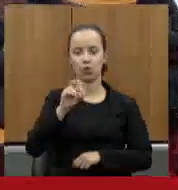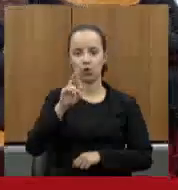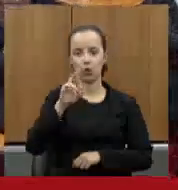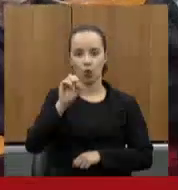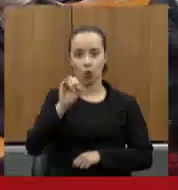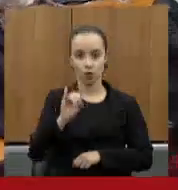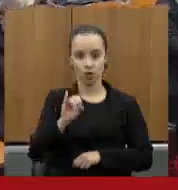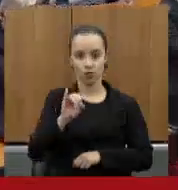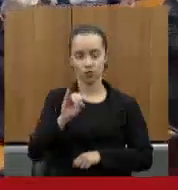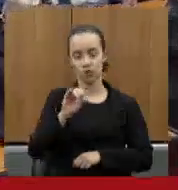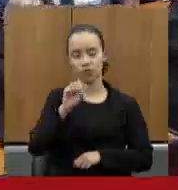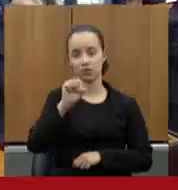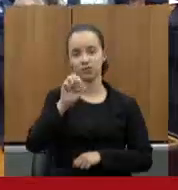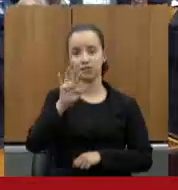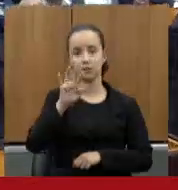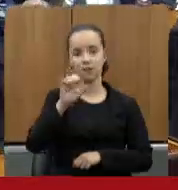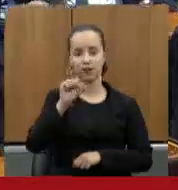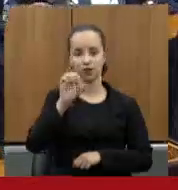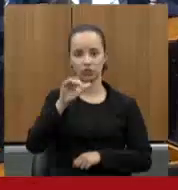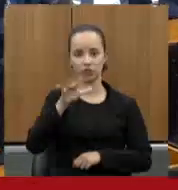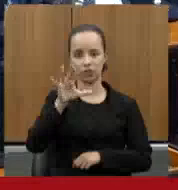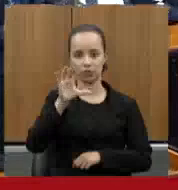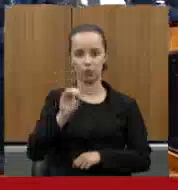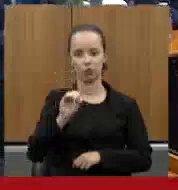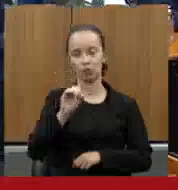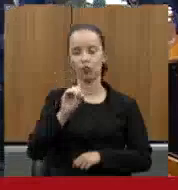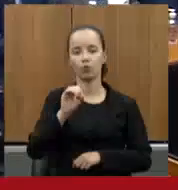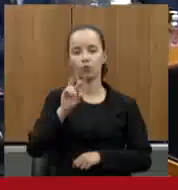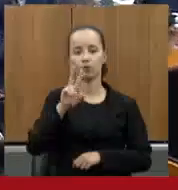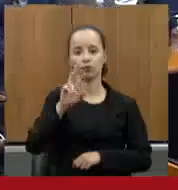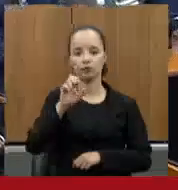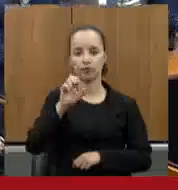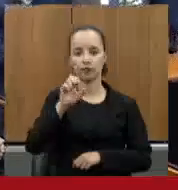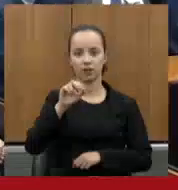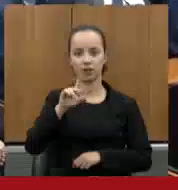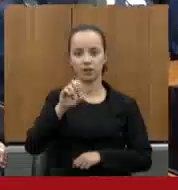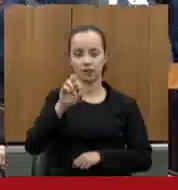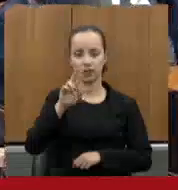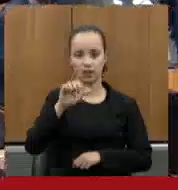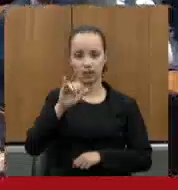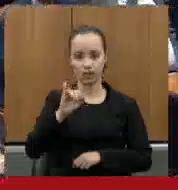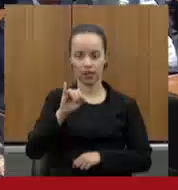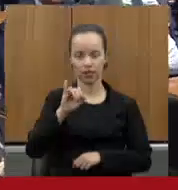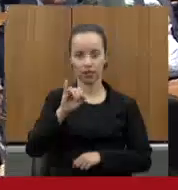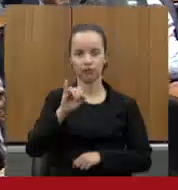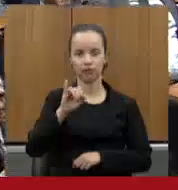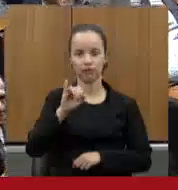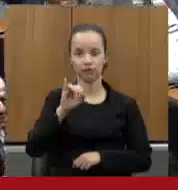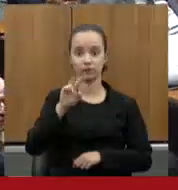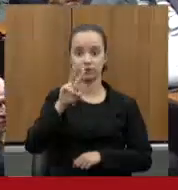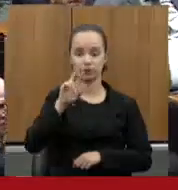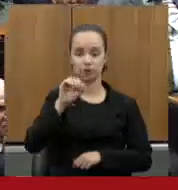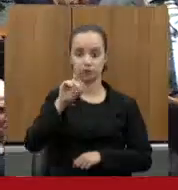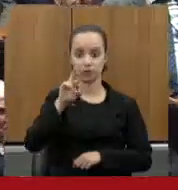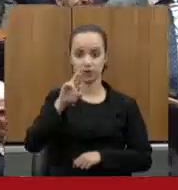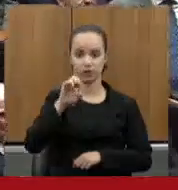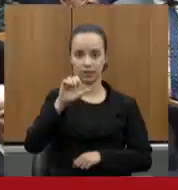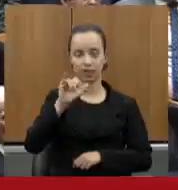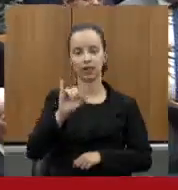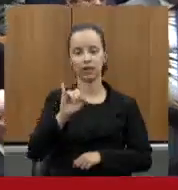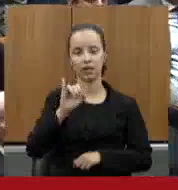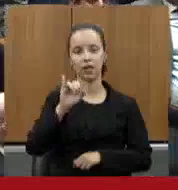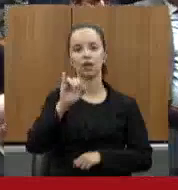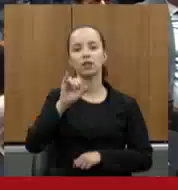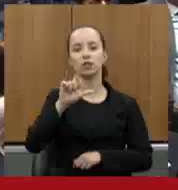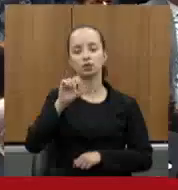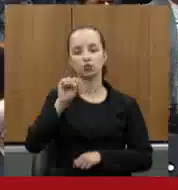Muniz, Sebastião Costa, Vanderlei Jangrossi, Vitor Penido, Vanderlei Ávila,